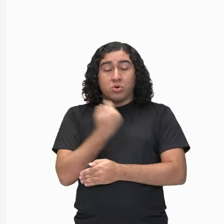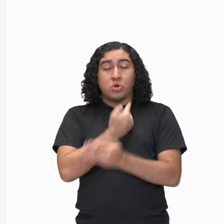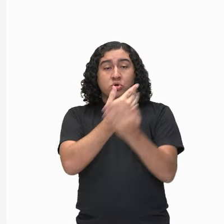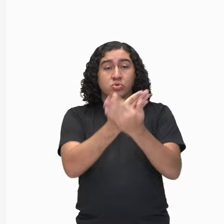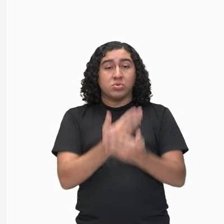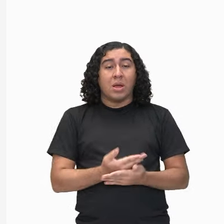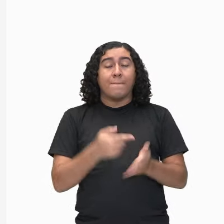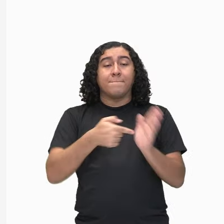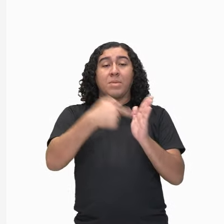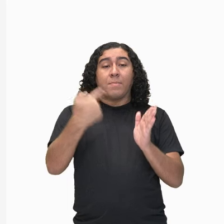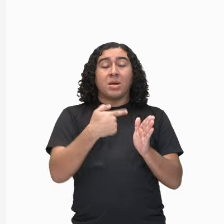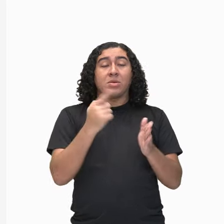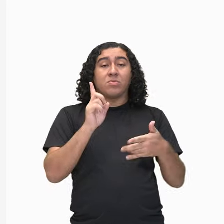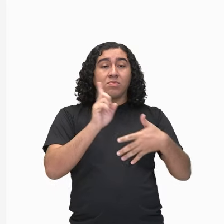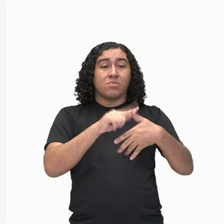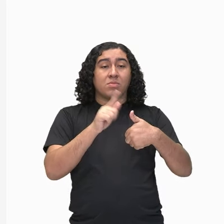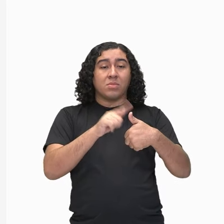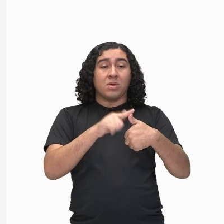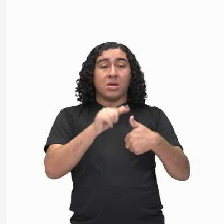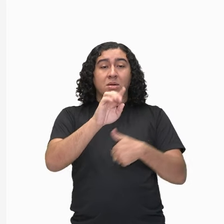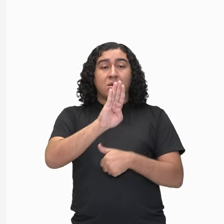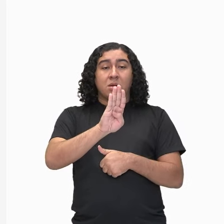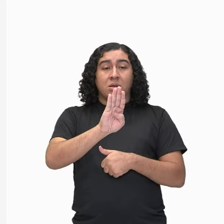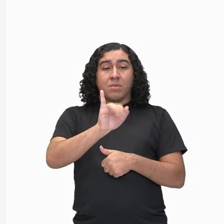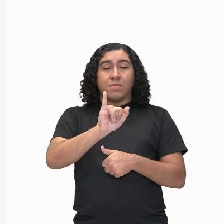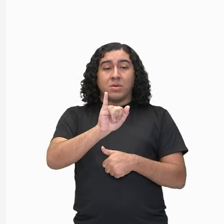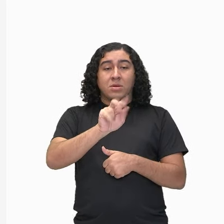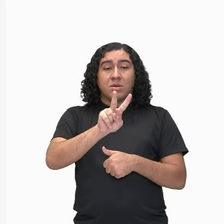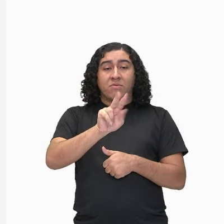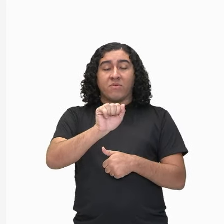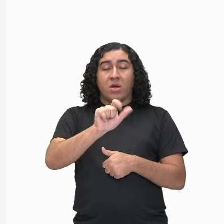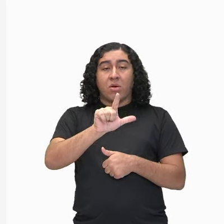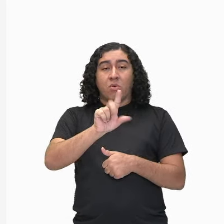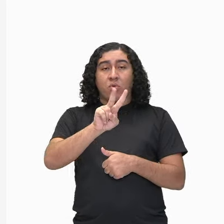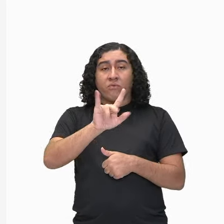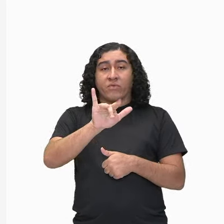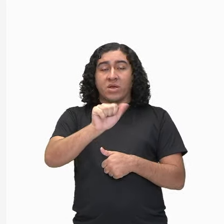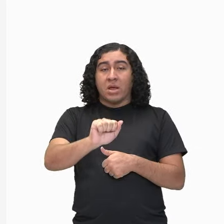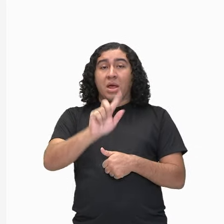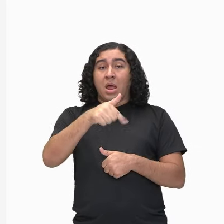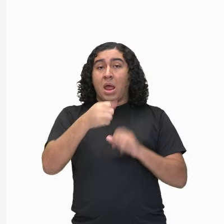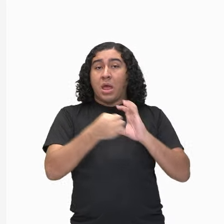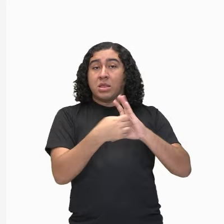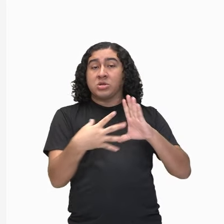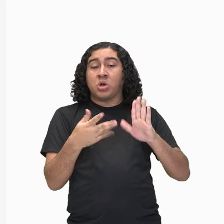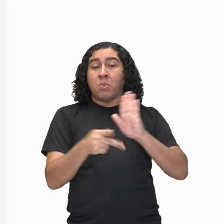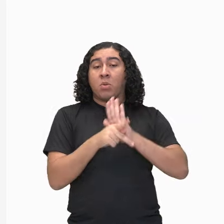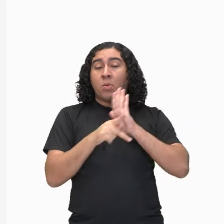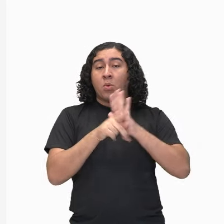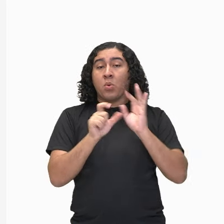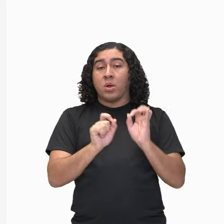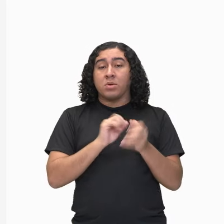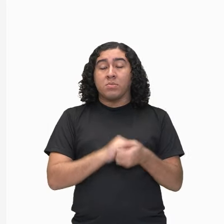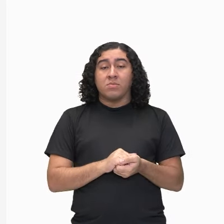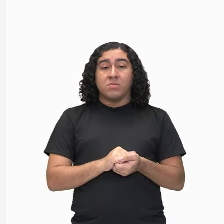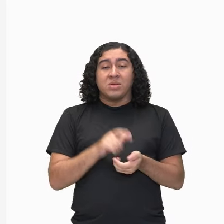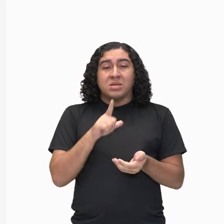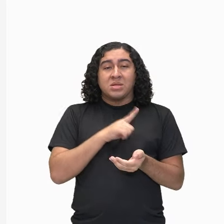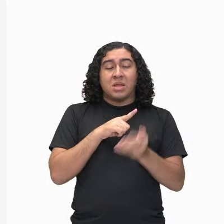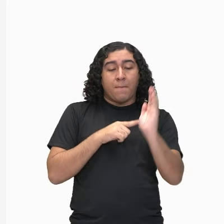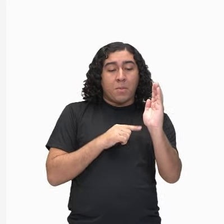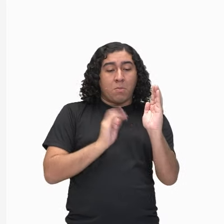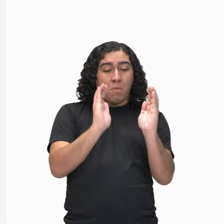aí, primeiramente, a classe Bivalvia, que é uma classe característica pelo indivíduo possuir 2